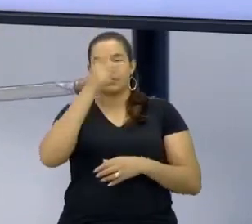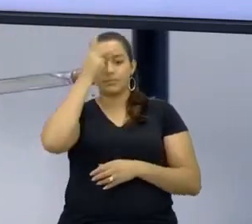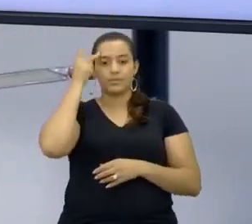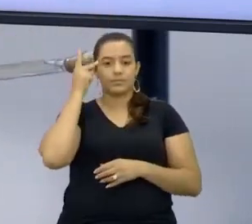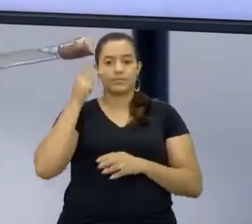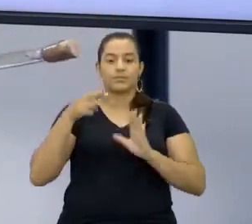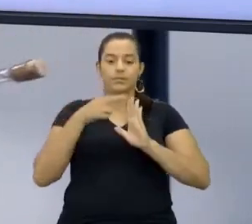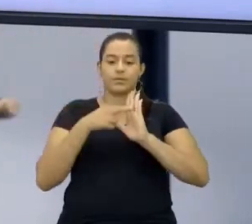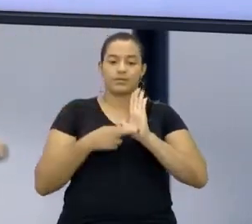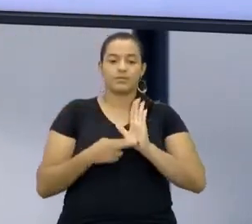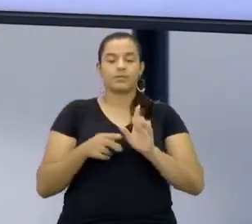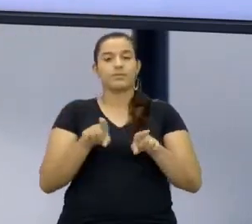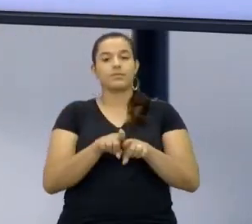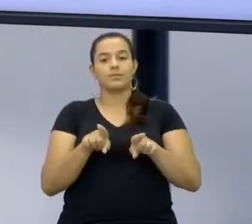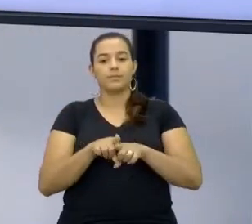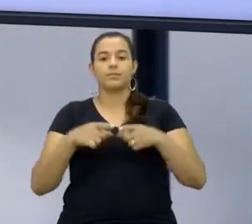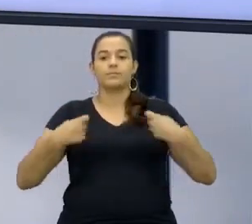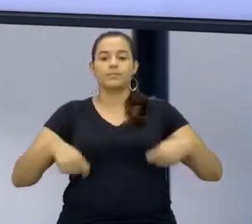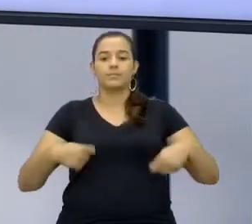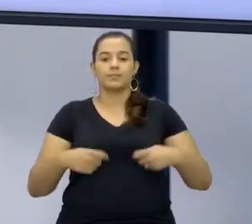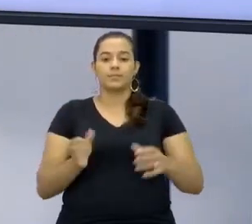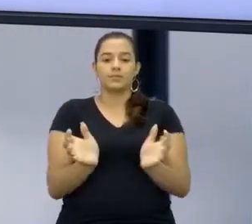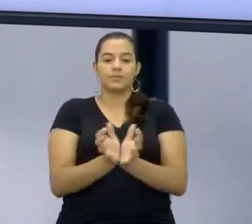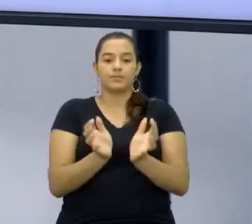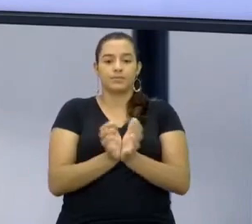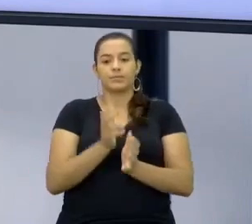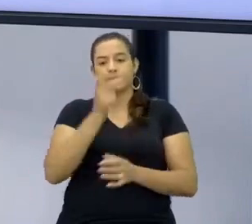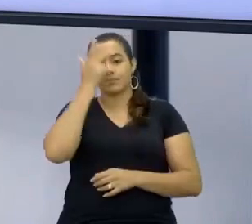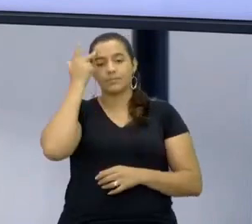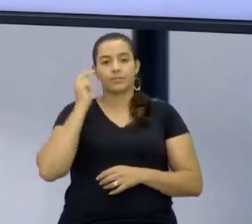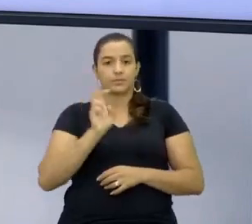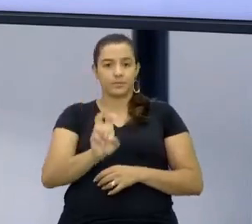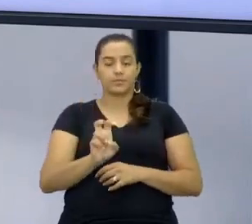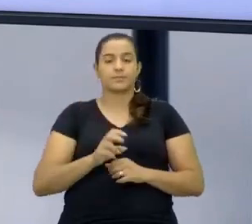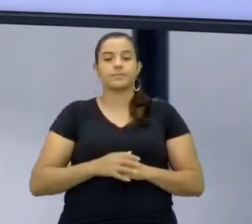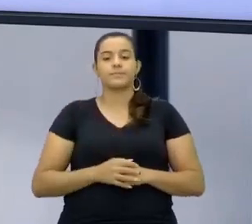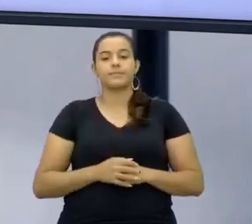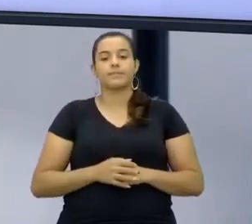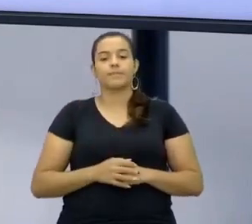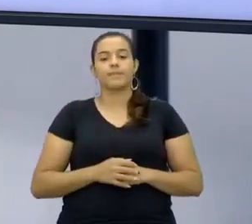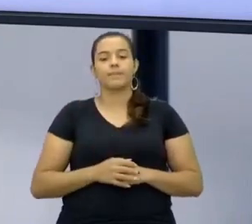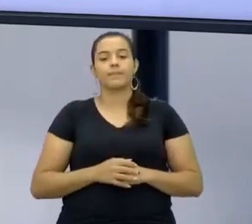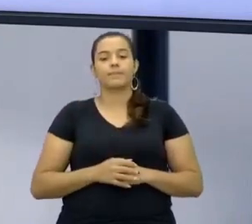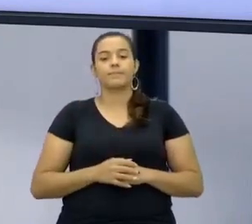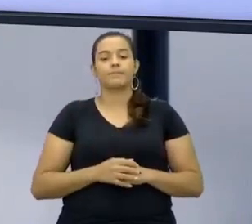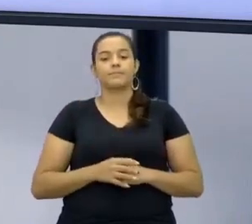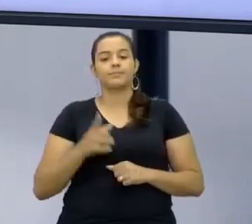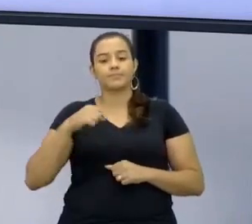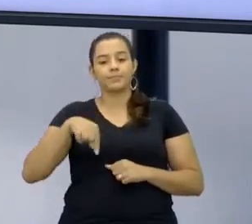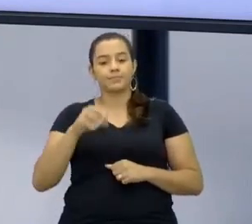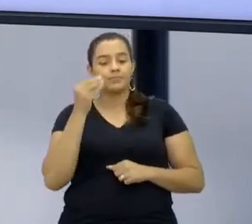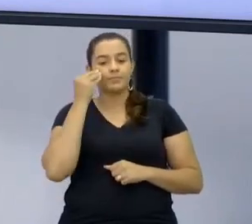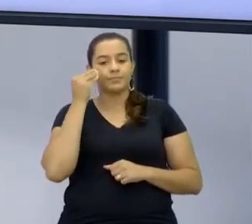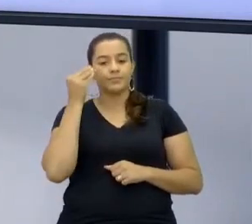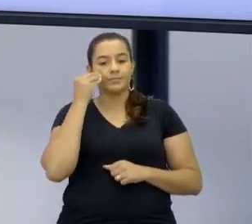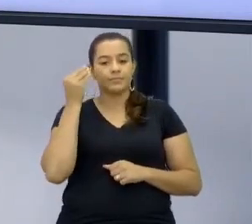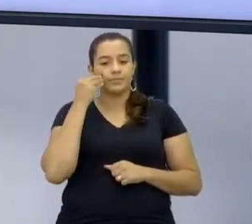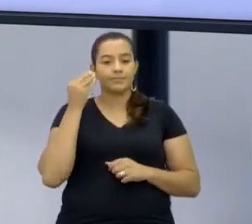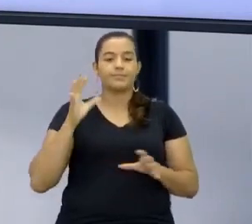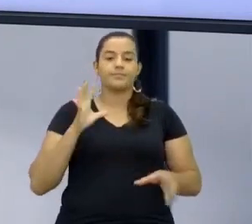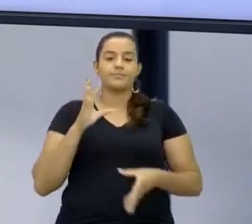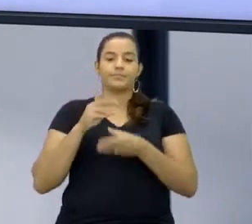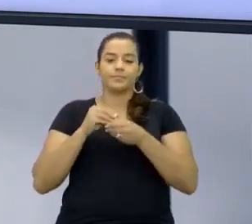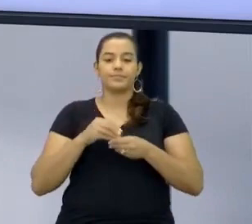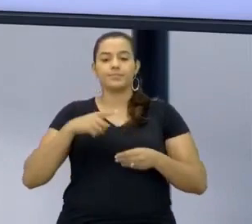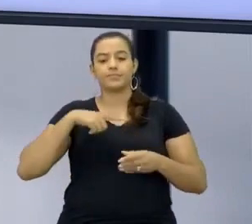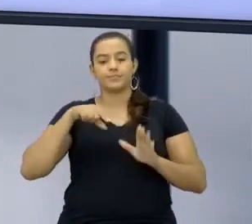O relatório também vocês vão ter que fazer em grupos de 5 pessoas. Mas, continuando aqui, o nosso experimento e o nosso componente é